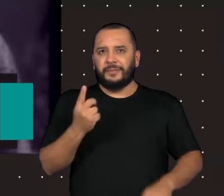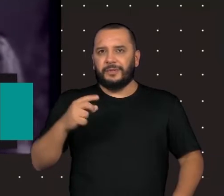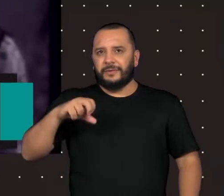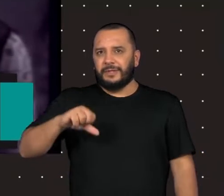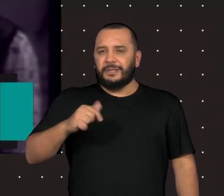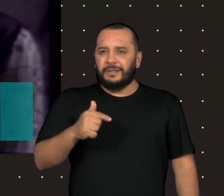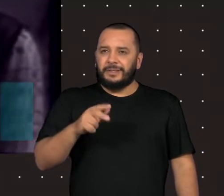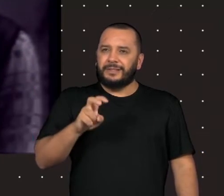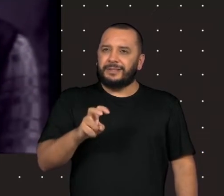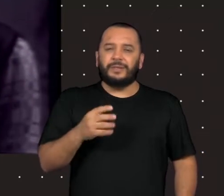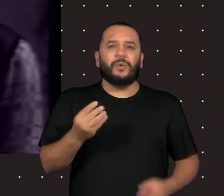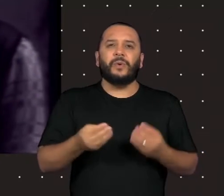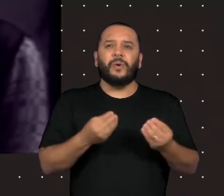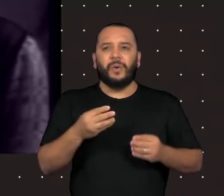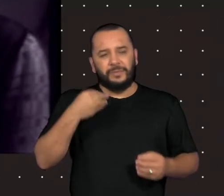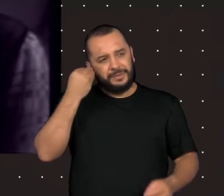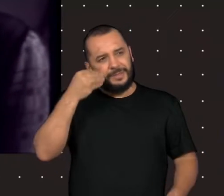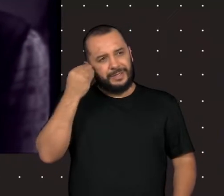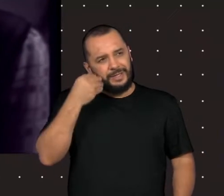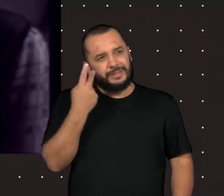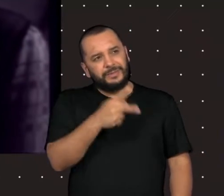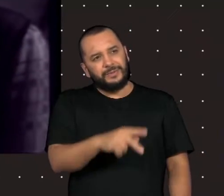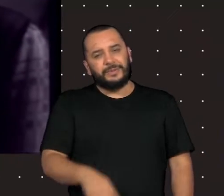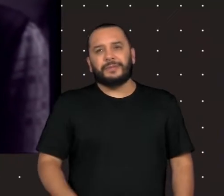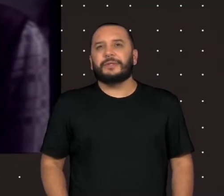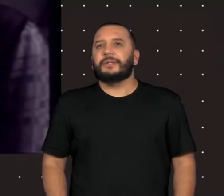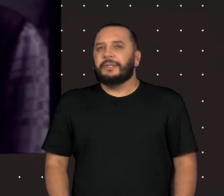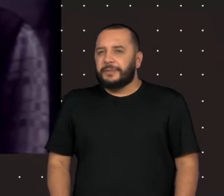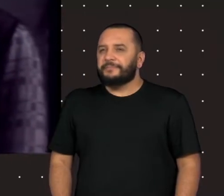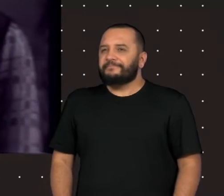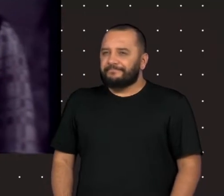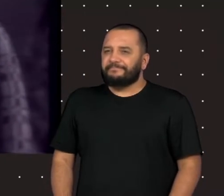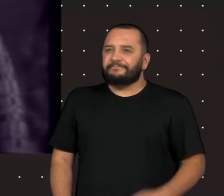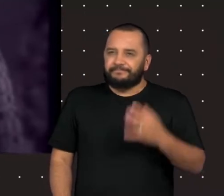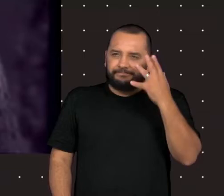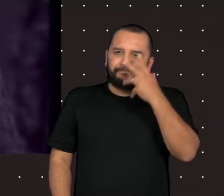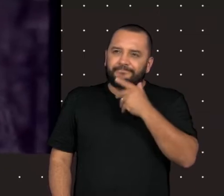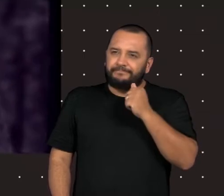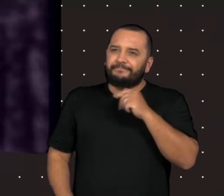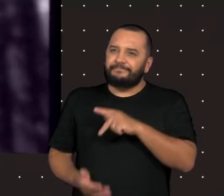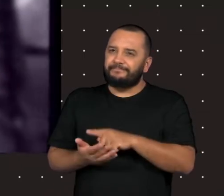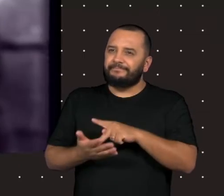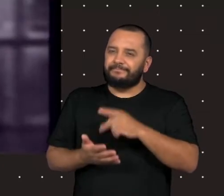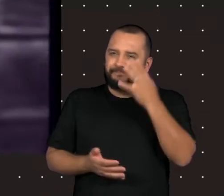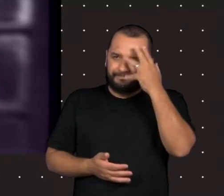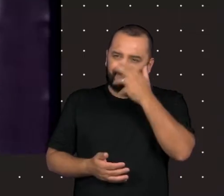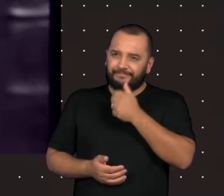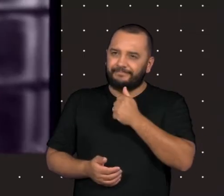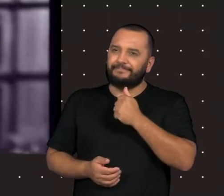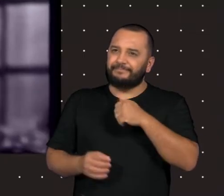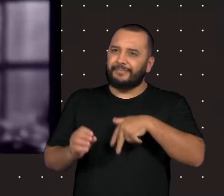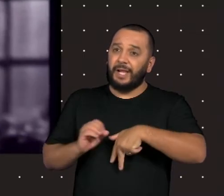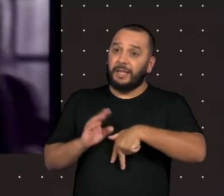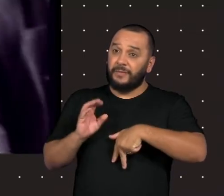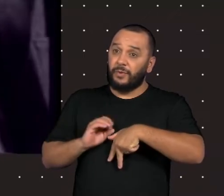foi lindo. Como é que foi essa experiência? Muito bonito, foi muito bonito. Mas aqui na TV